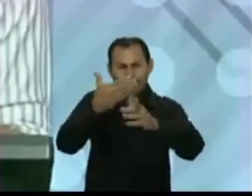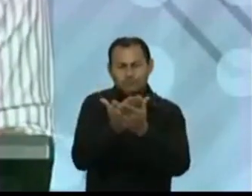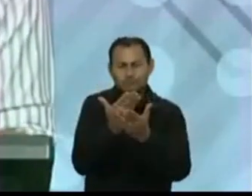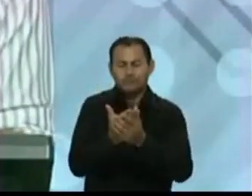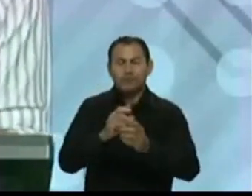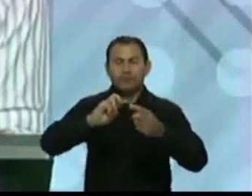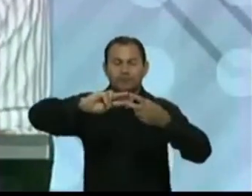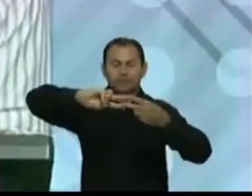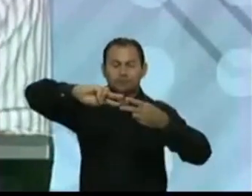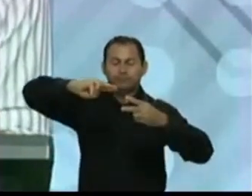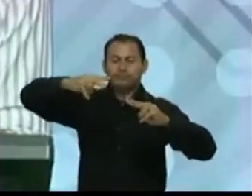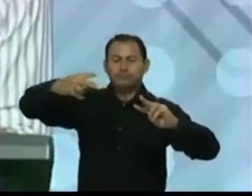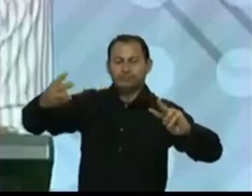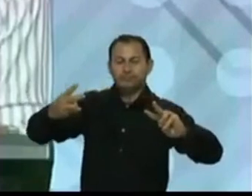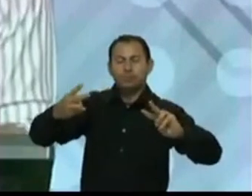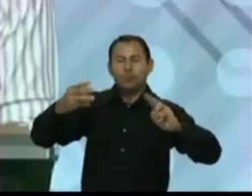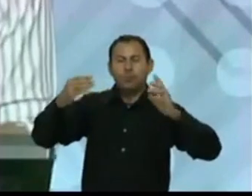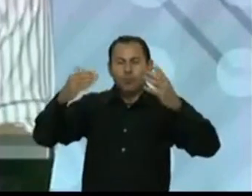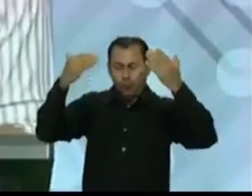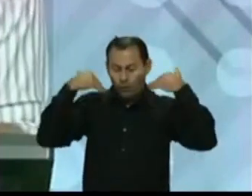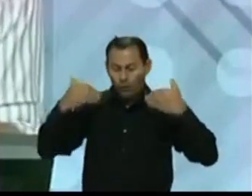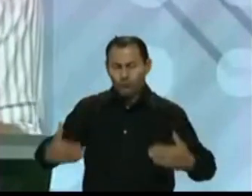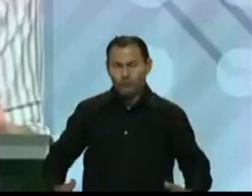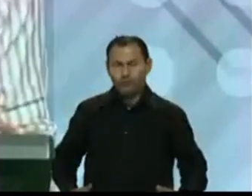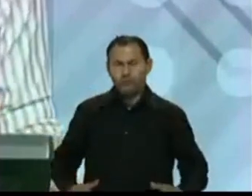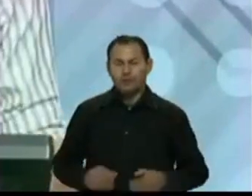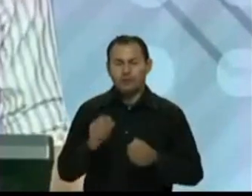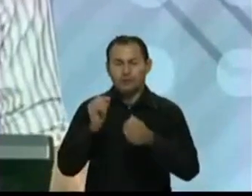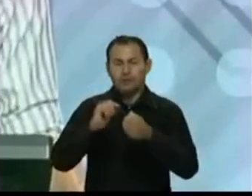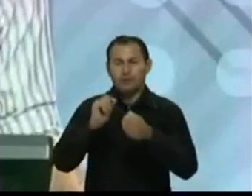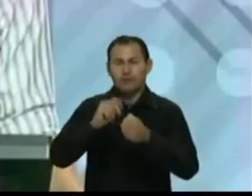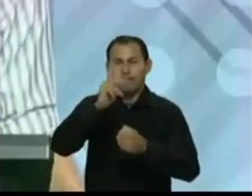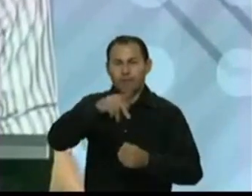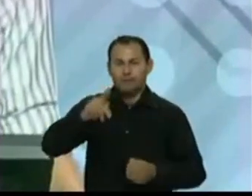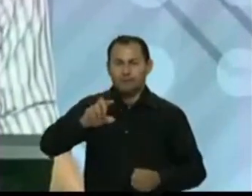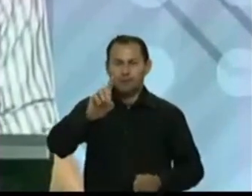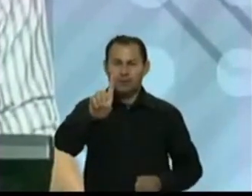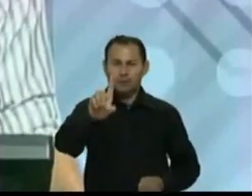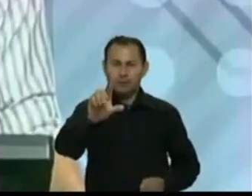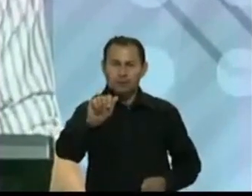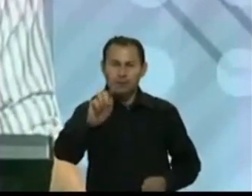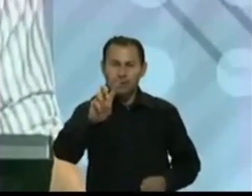aspectos genéticos do funcionamento do corpo humano, produzida pelo professor Davi Calazans.